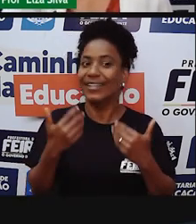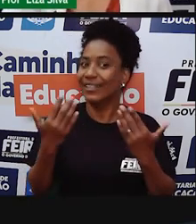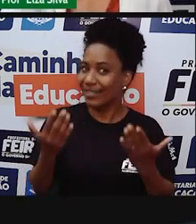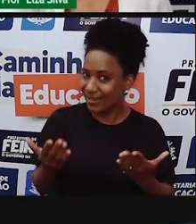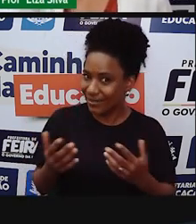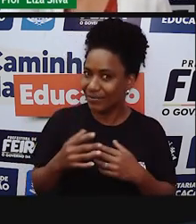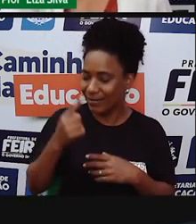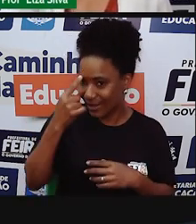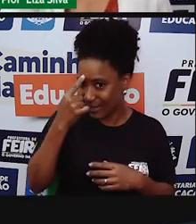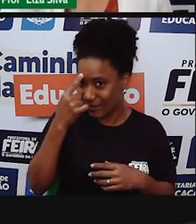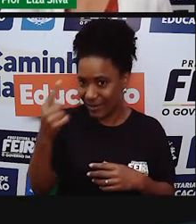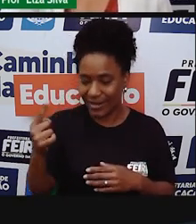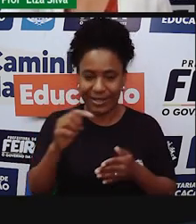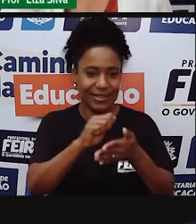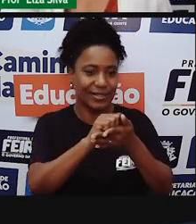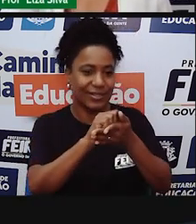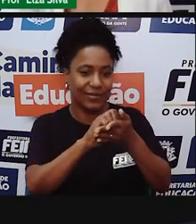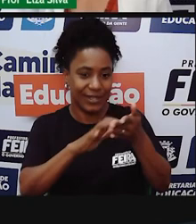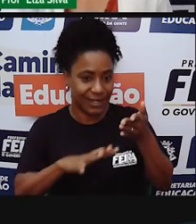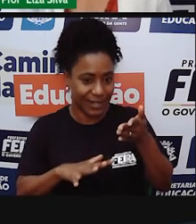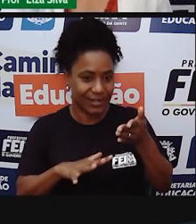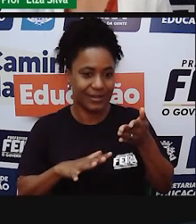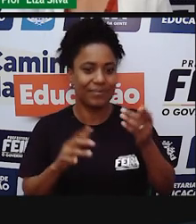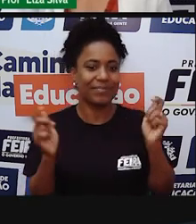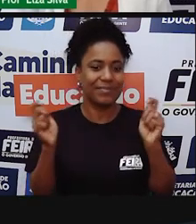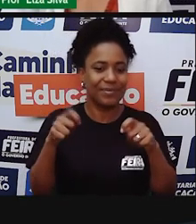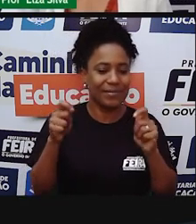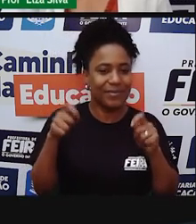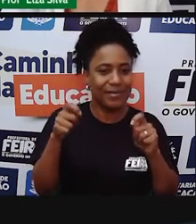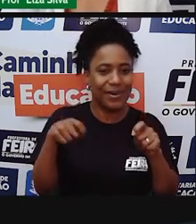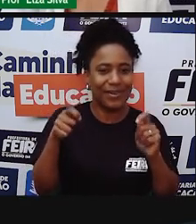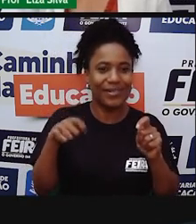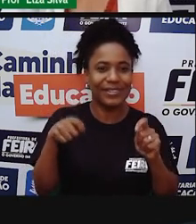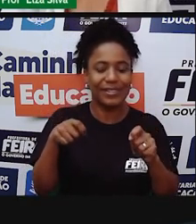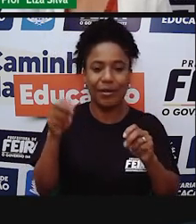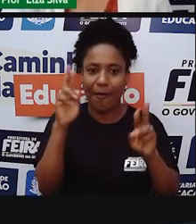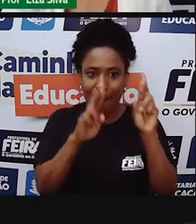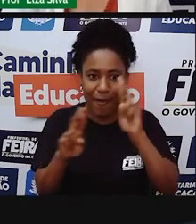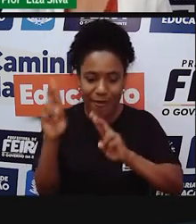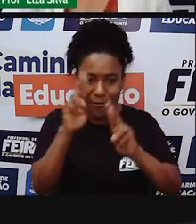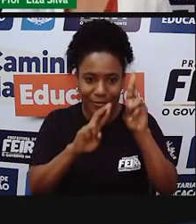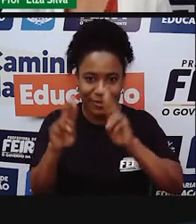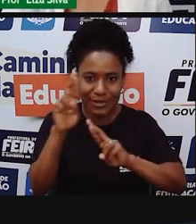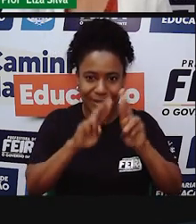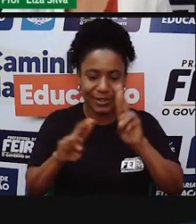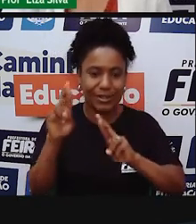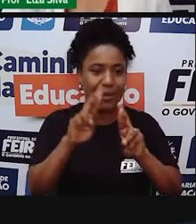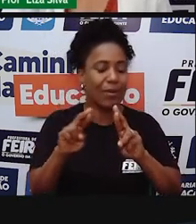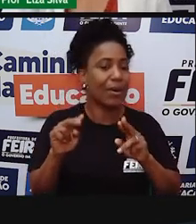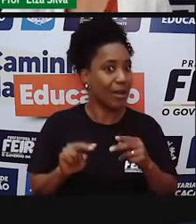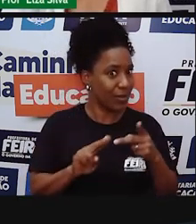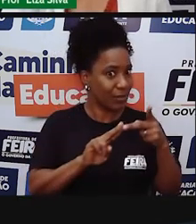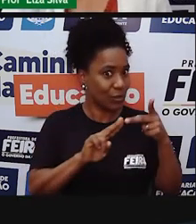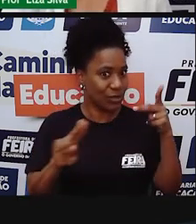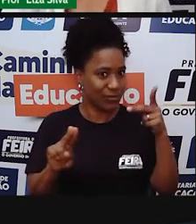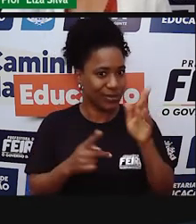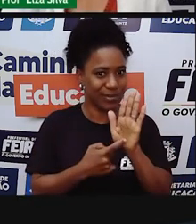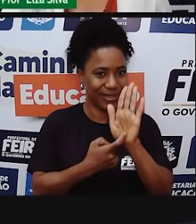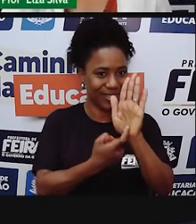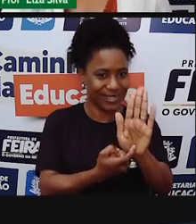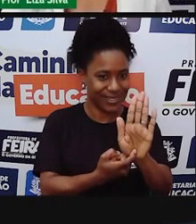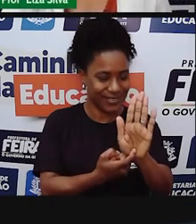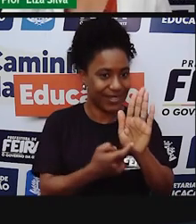dessa atividade, que ela nos proporciona a revisão sobre os pronomes